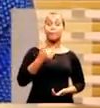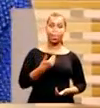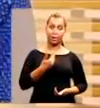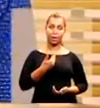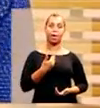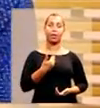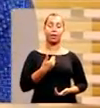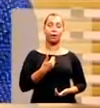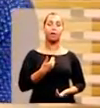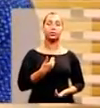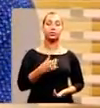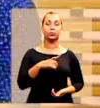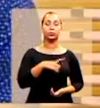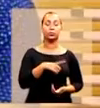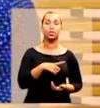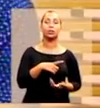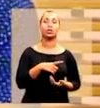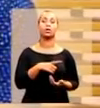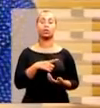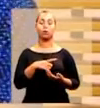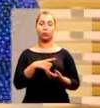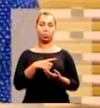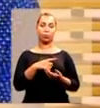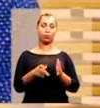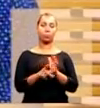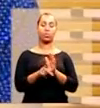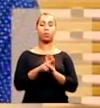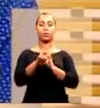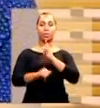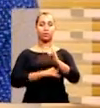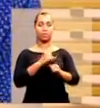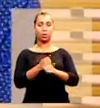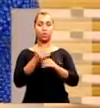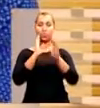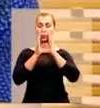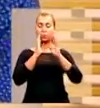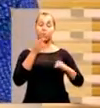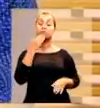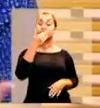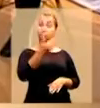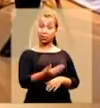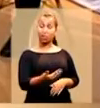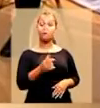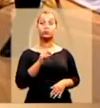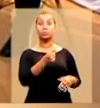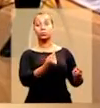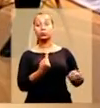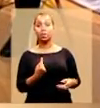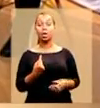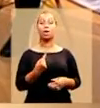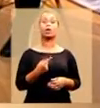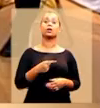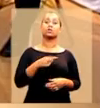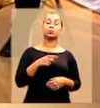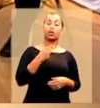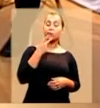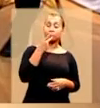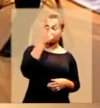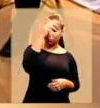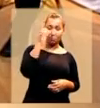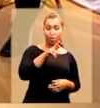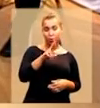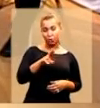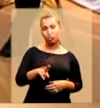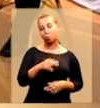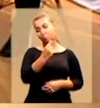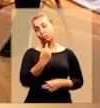pra gente. A gente até tem uma página nossa na internet. Em que eles pedem. Pede, por que você não traz o fulano? Por que você não traz